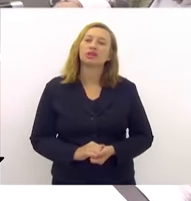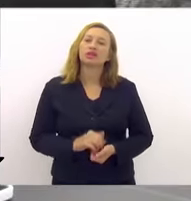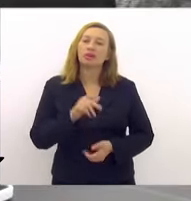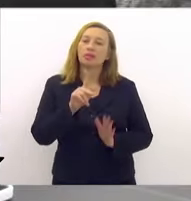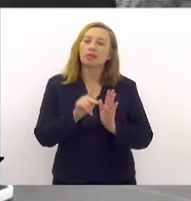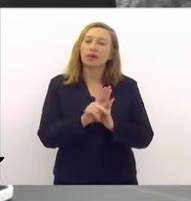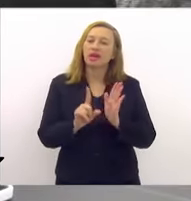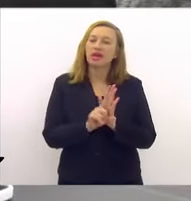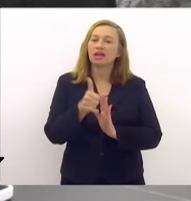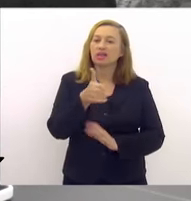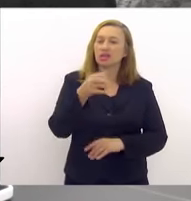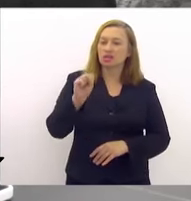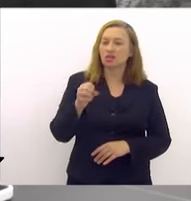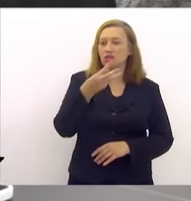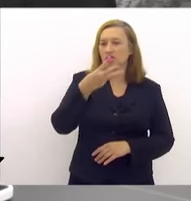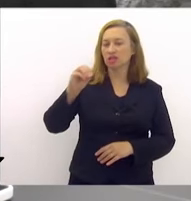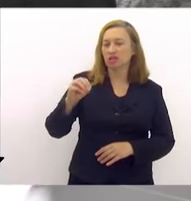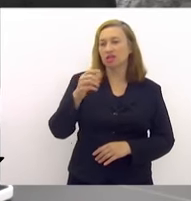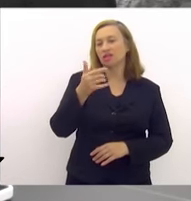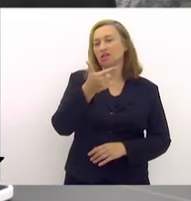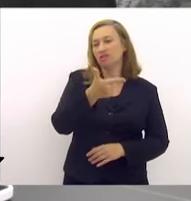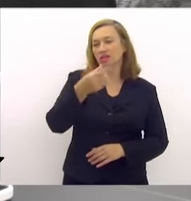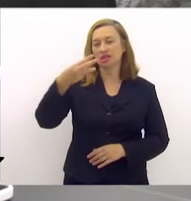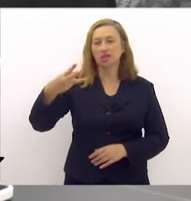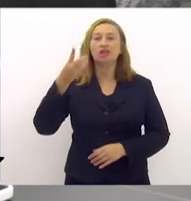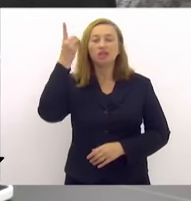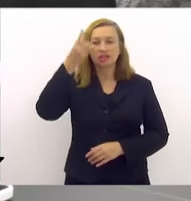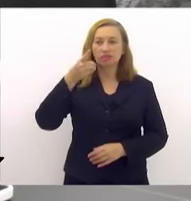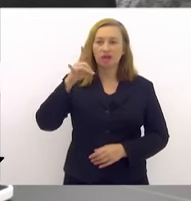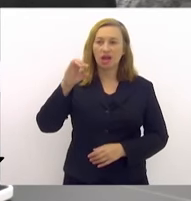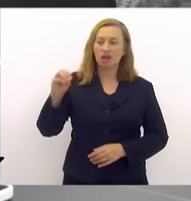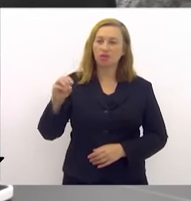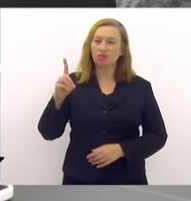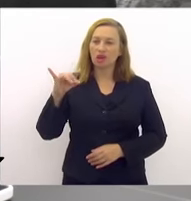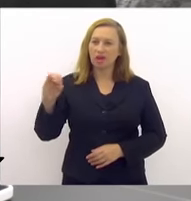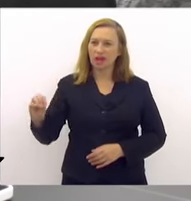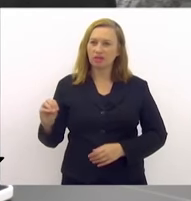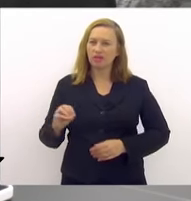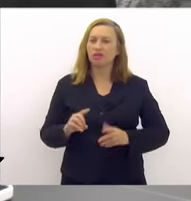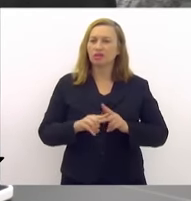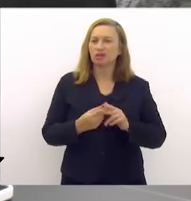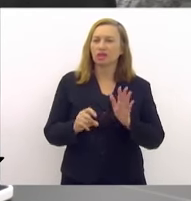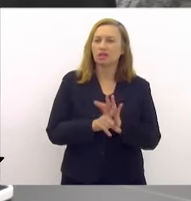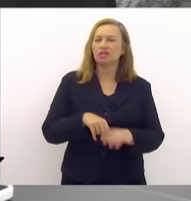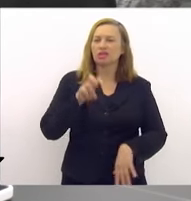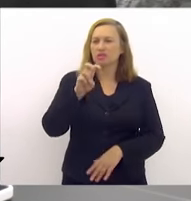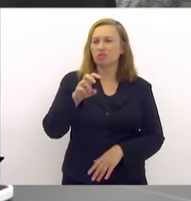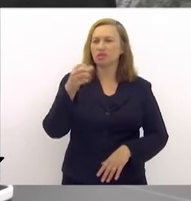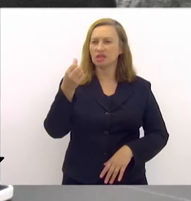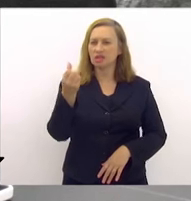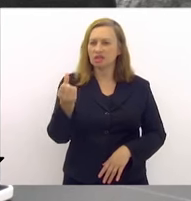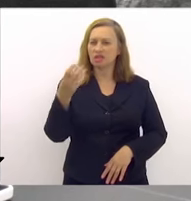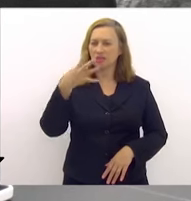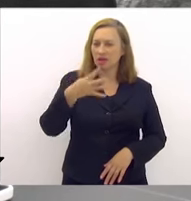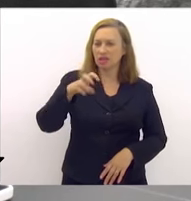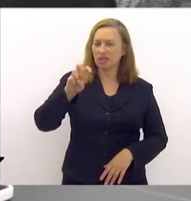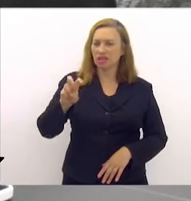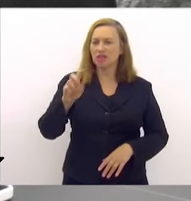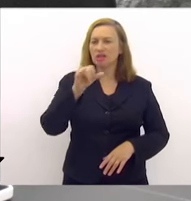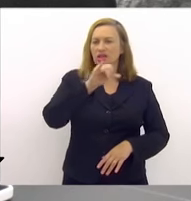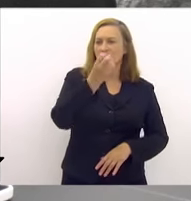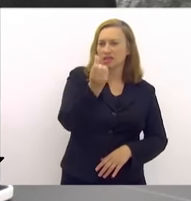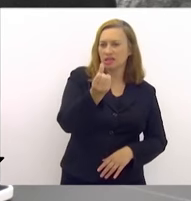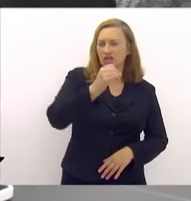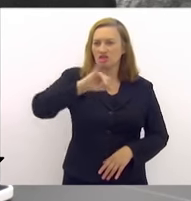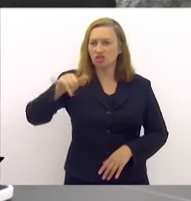PL 1830 de 23, de autoria do deputado Cláudio Caiado, que altera a Lei 5.645, de 6 de janeiro de 2010,